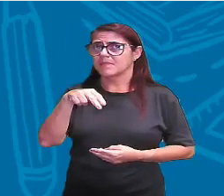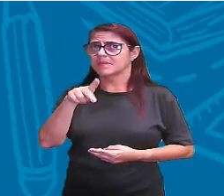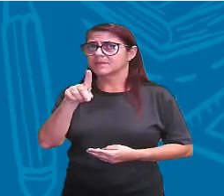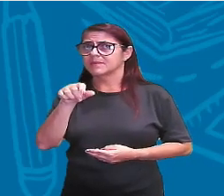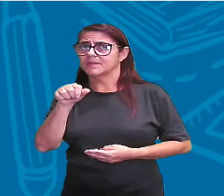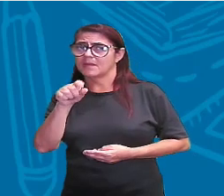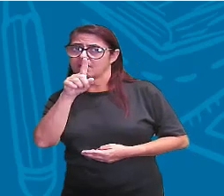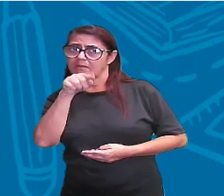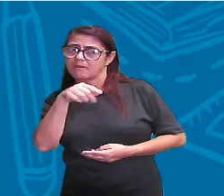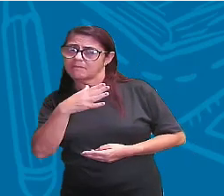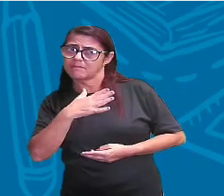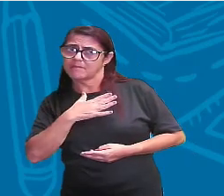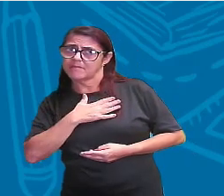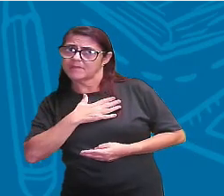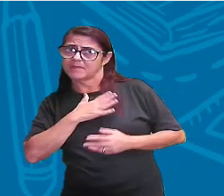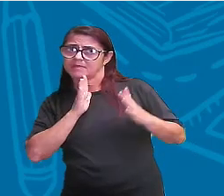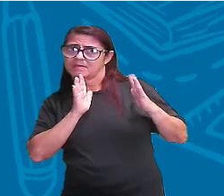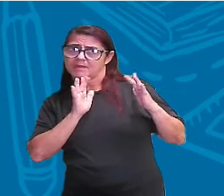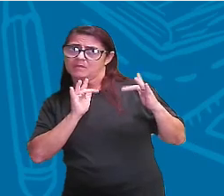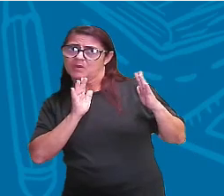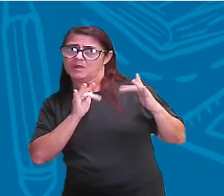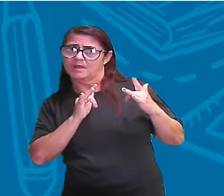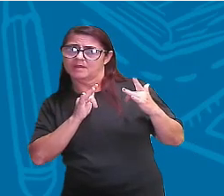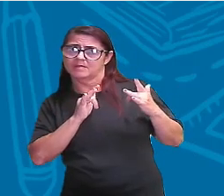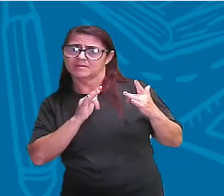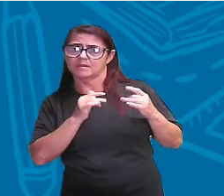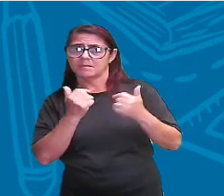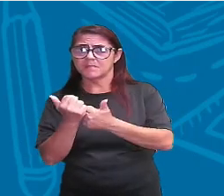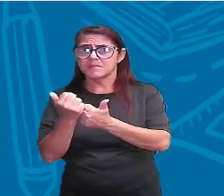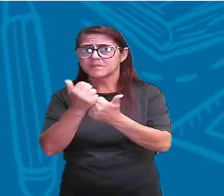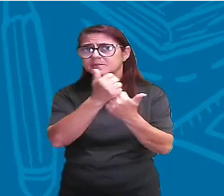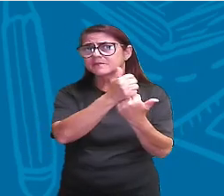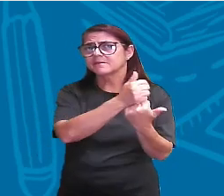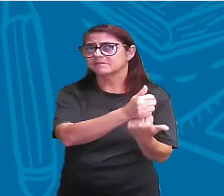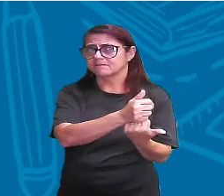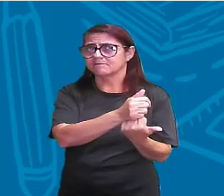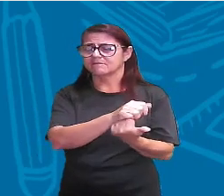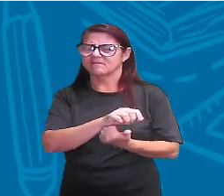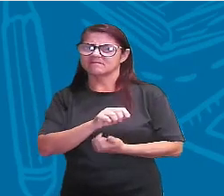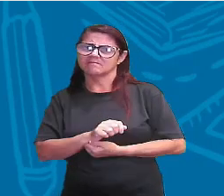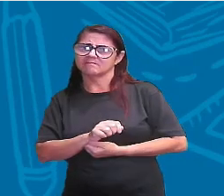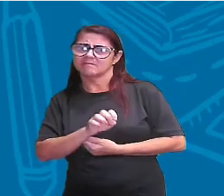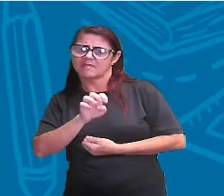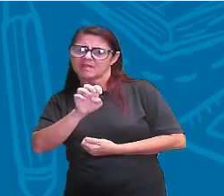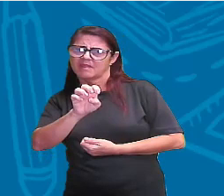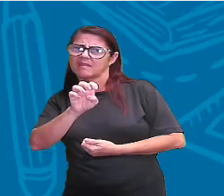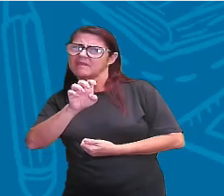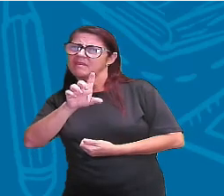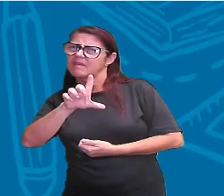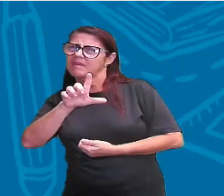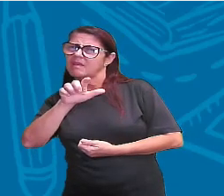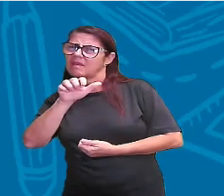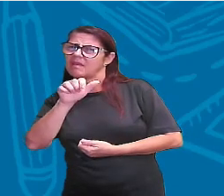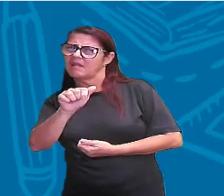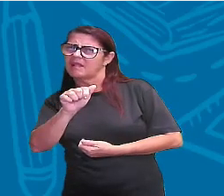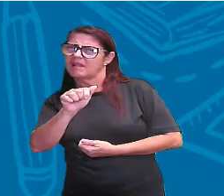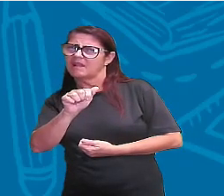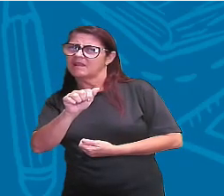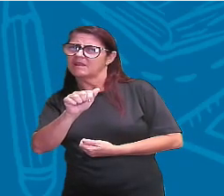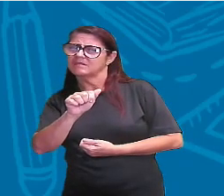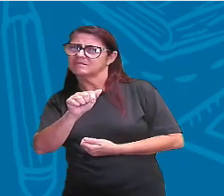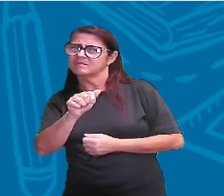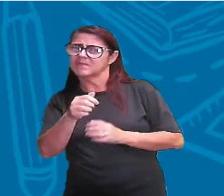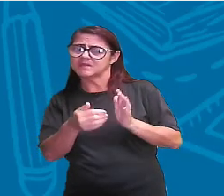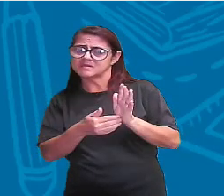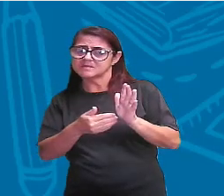namorada. Então, se eu estou precisando substituir ela, no caso a Amanda, então o pronome que eu